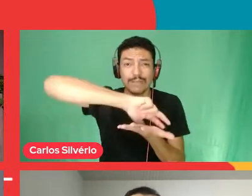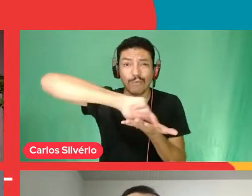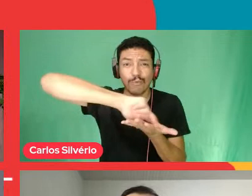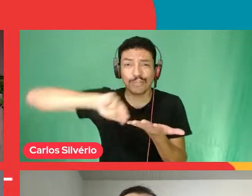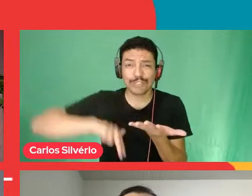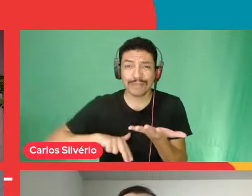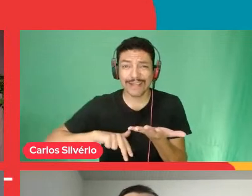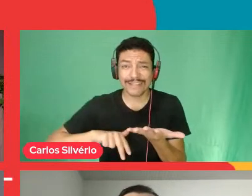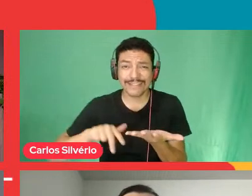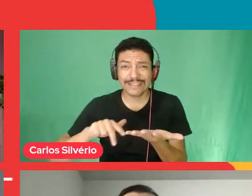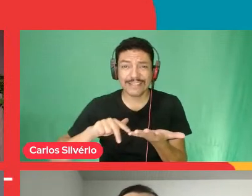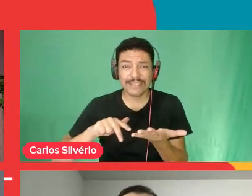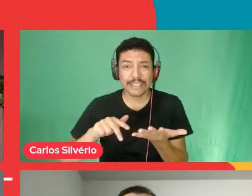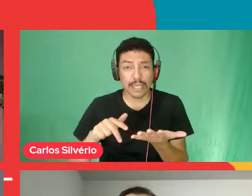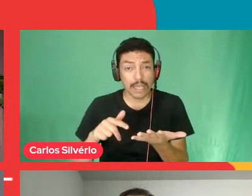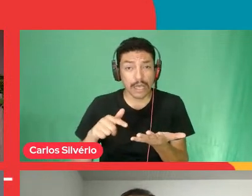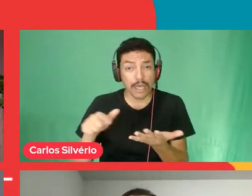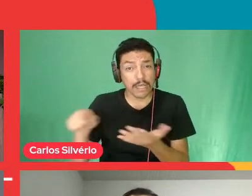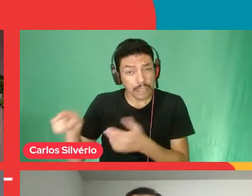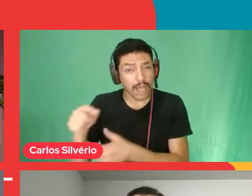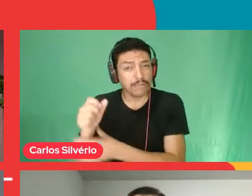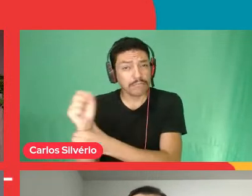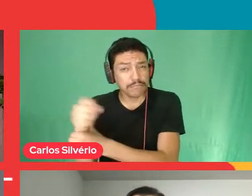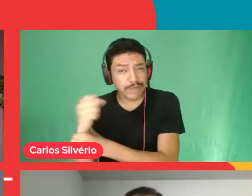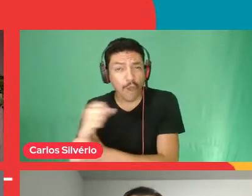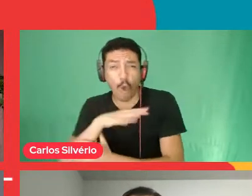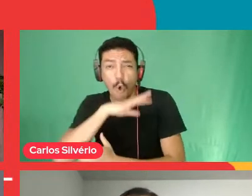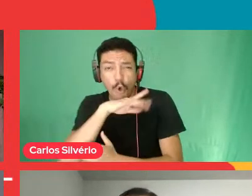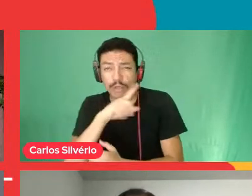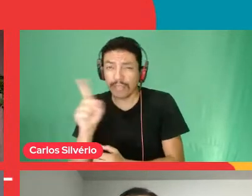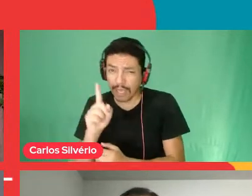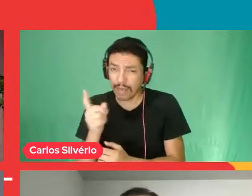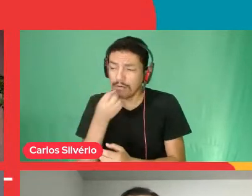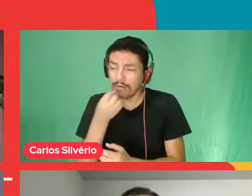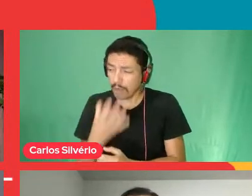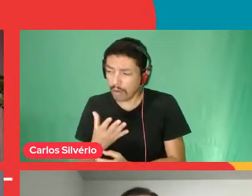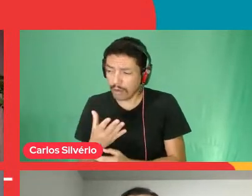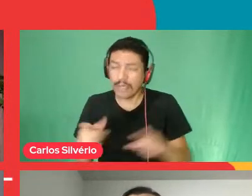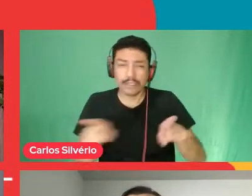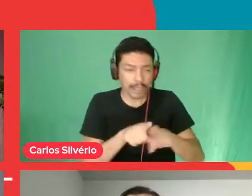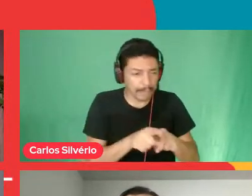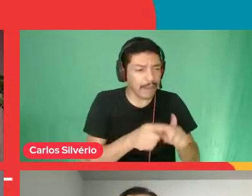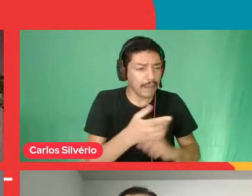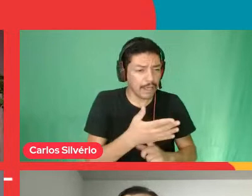não quer dizer que eu não sou boa naquilo que eu fazia, e eu também não vou ser boa nisso que eu estou fazendo hoje.